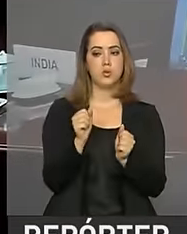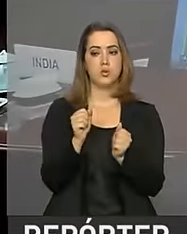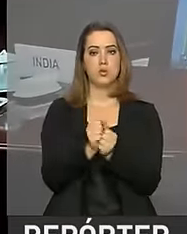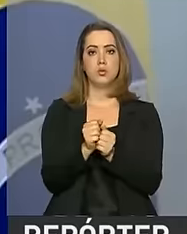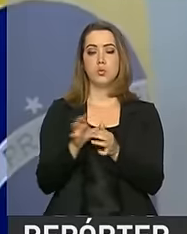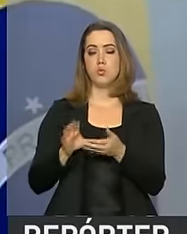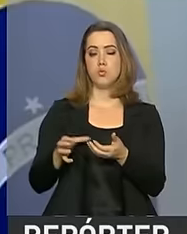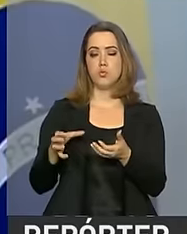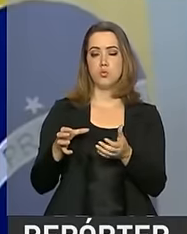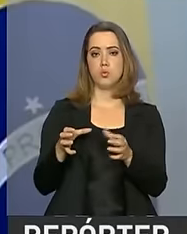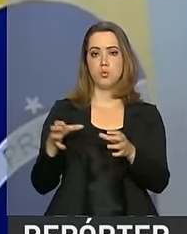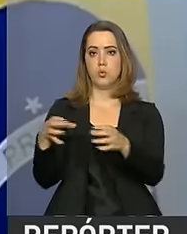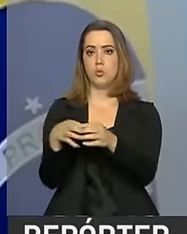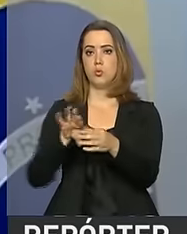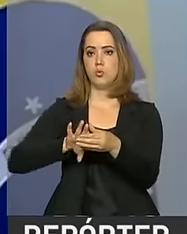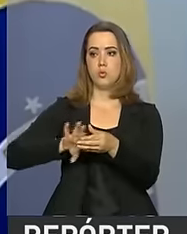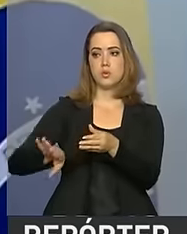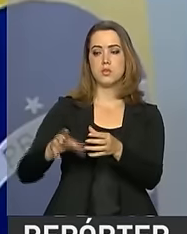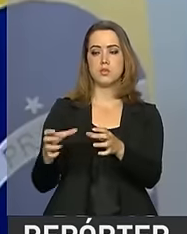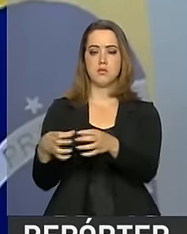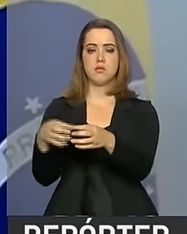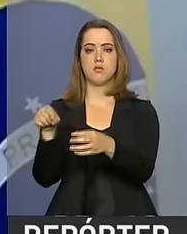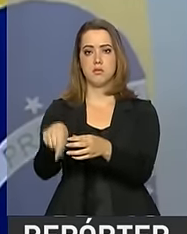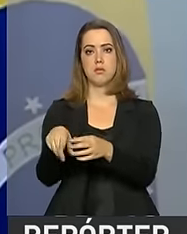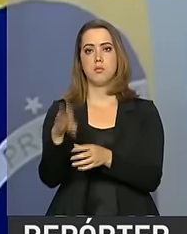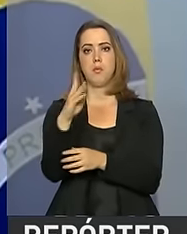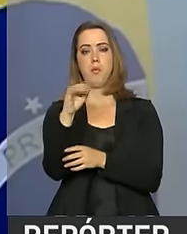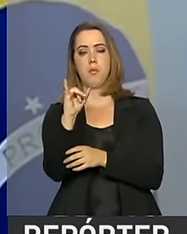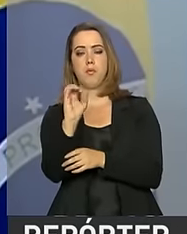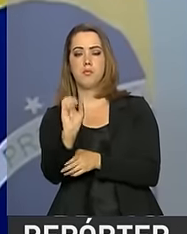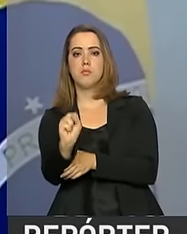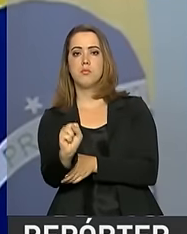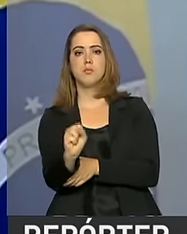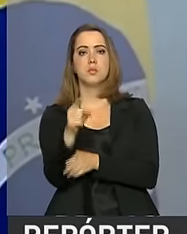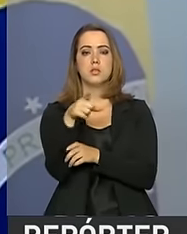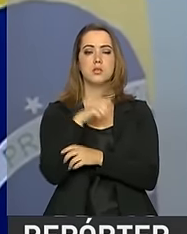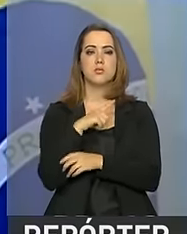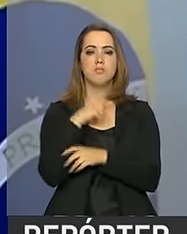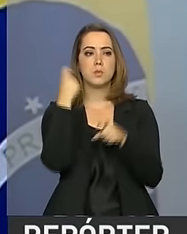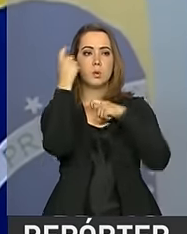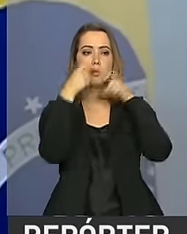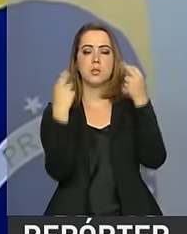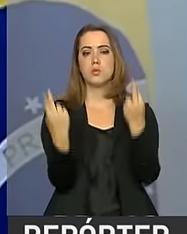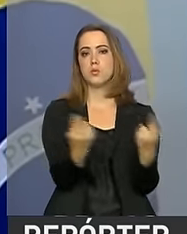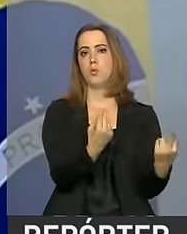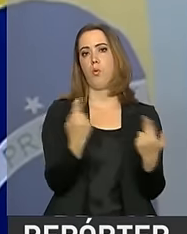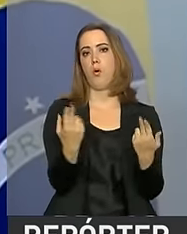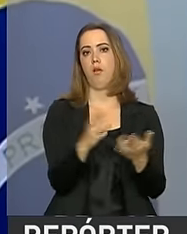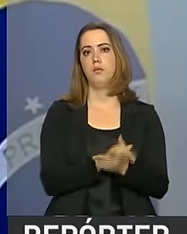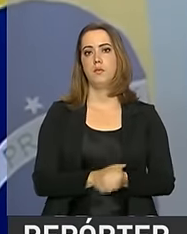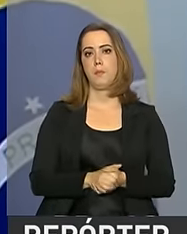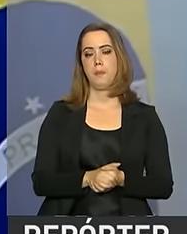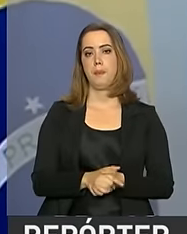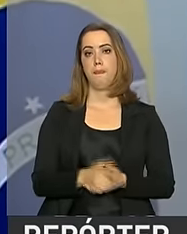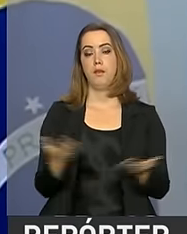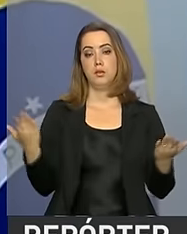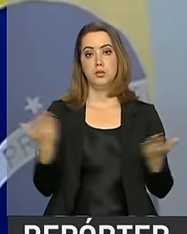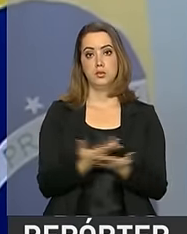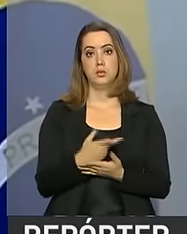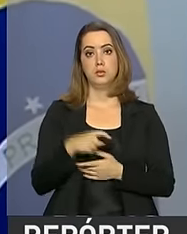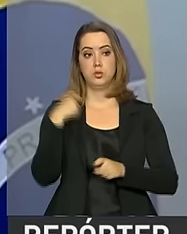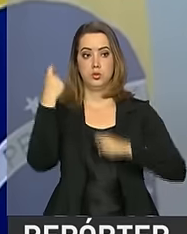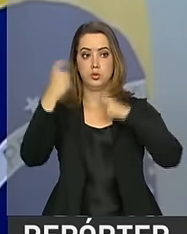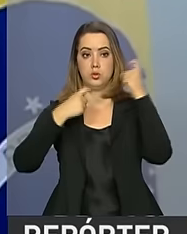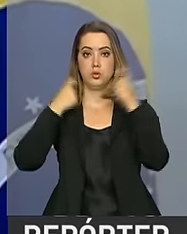do G20. Segundo Michel Temer, os dois grupos têm preocupações semelhantes. A preocupação que hoje